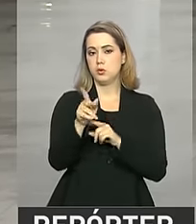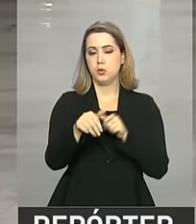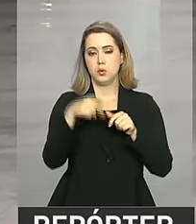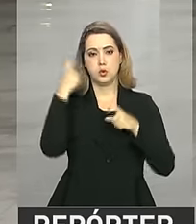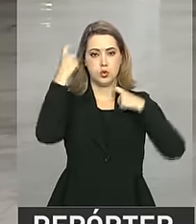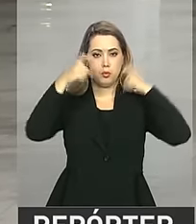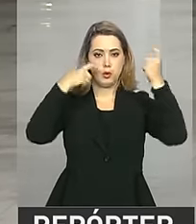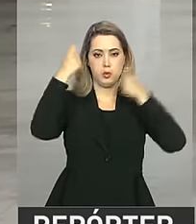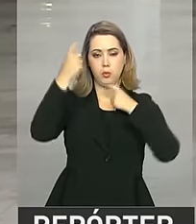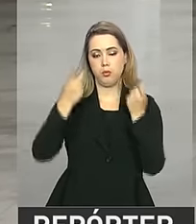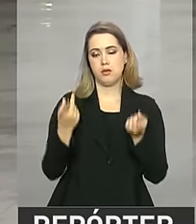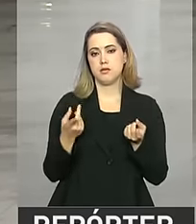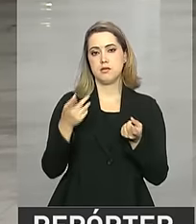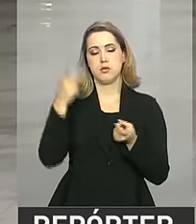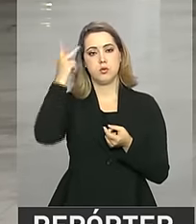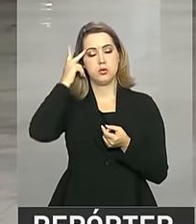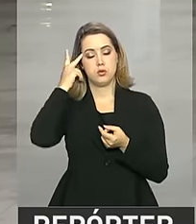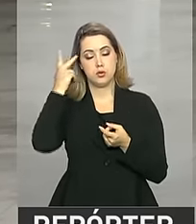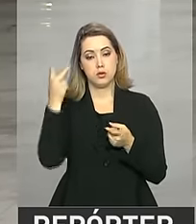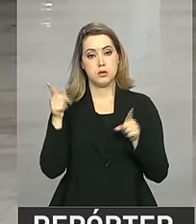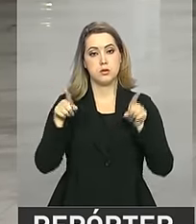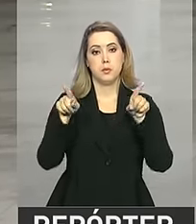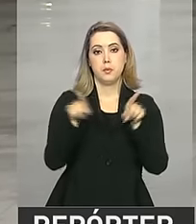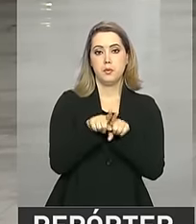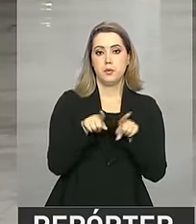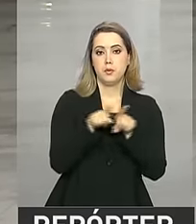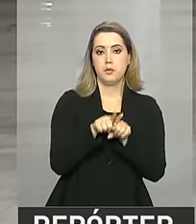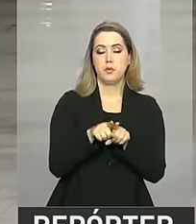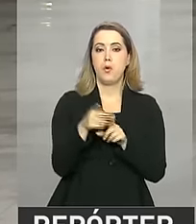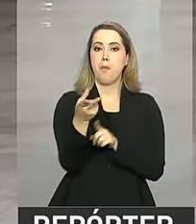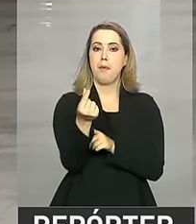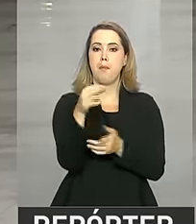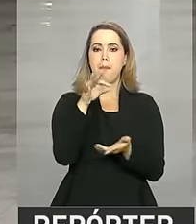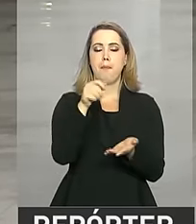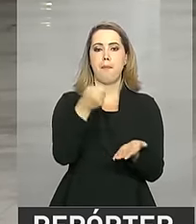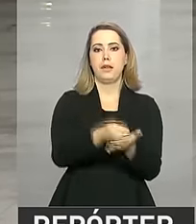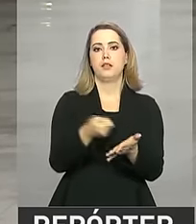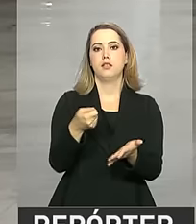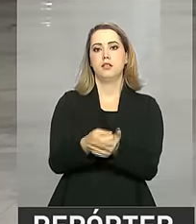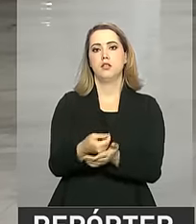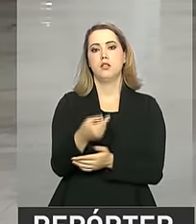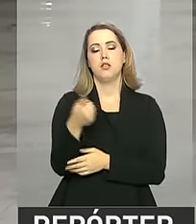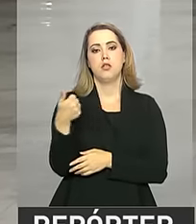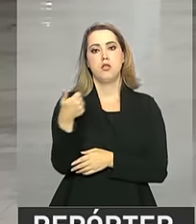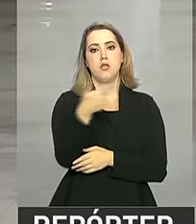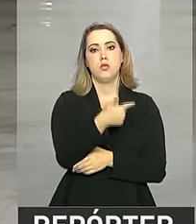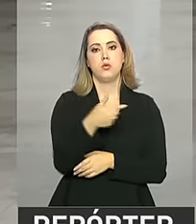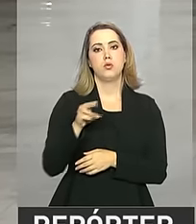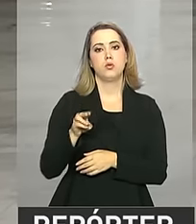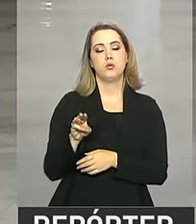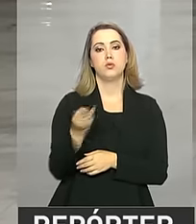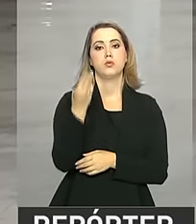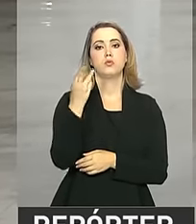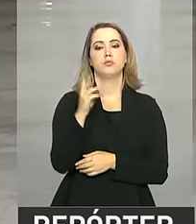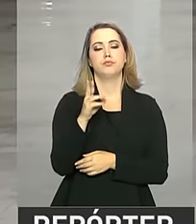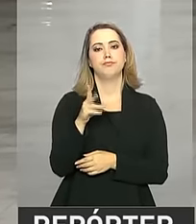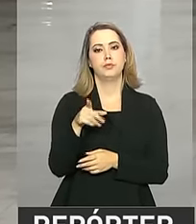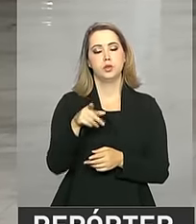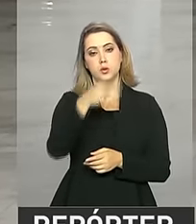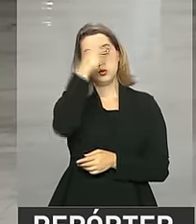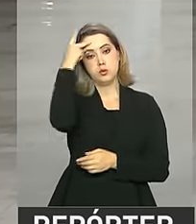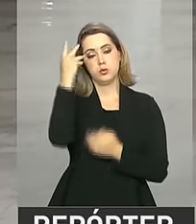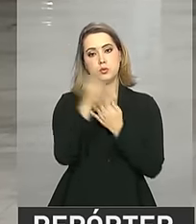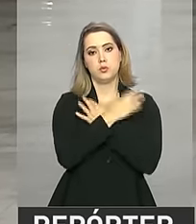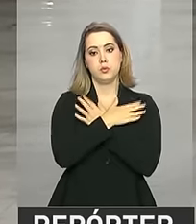Paulo, a questão tarifária, área do transporte urbano em um país com mais de 12 milhões de desempregados. Ele diz que em